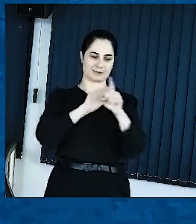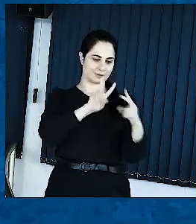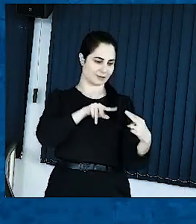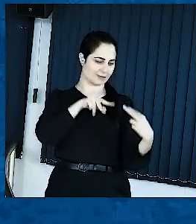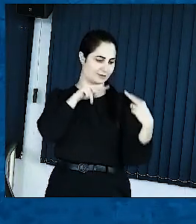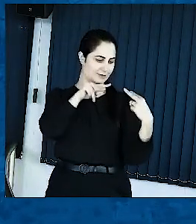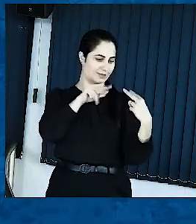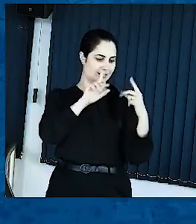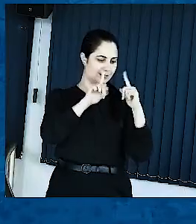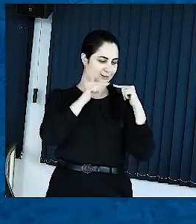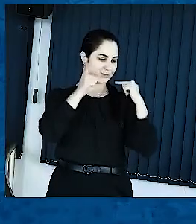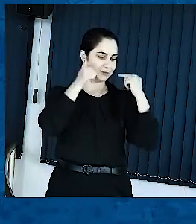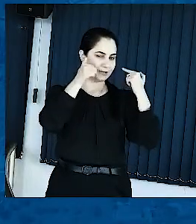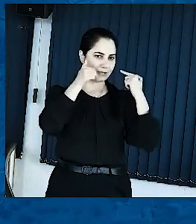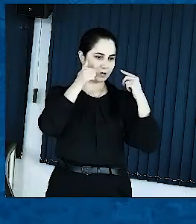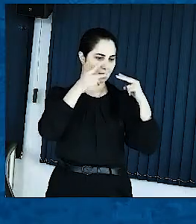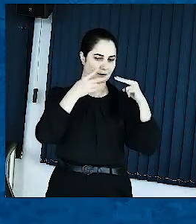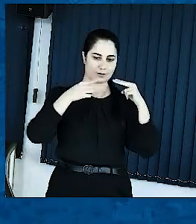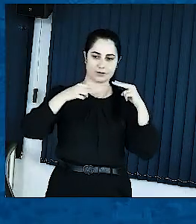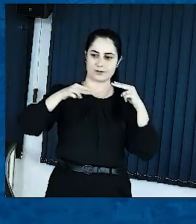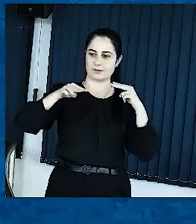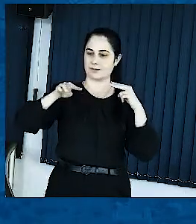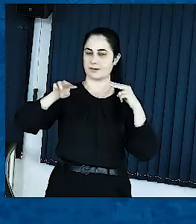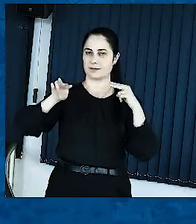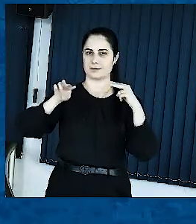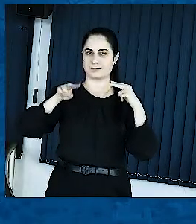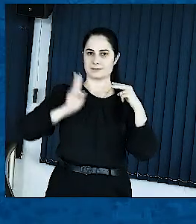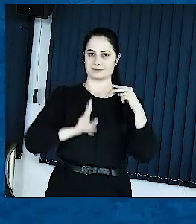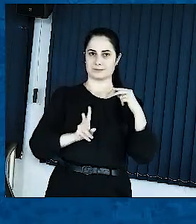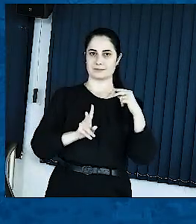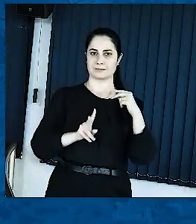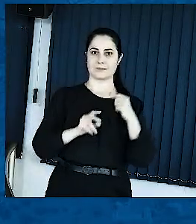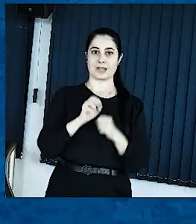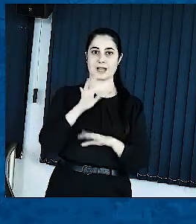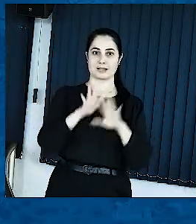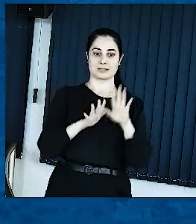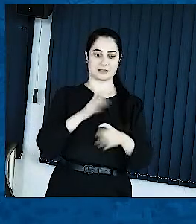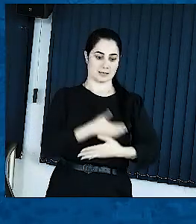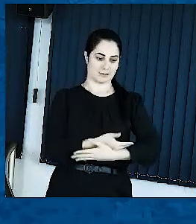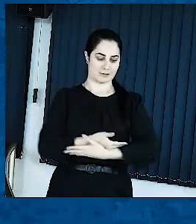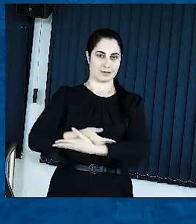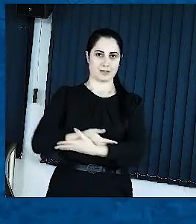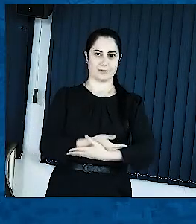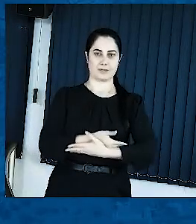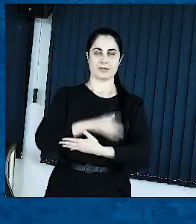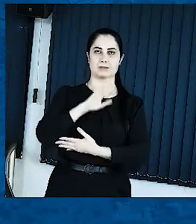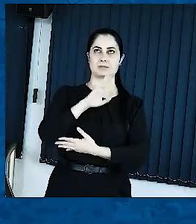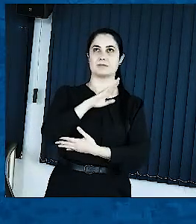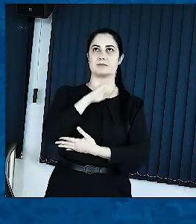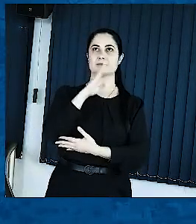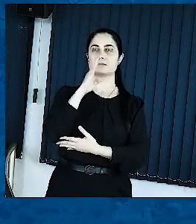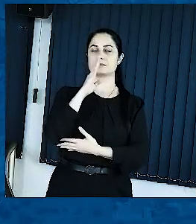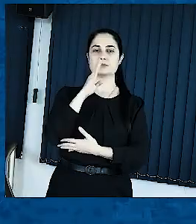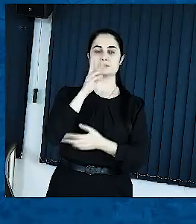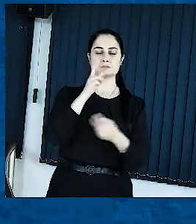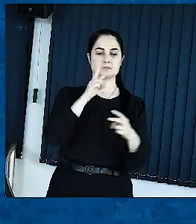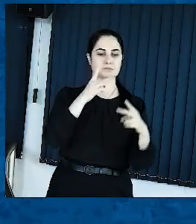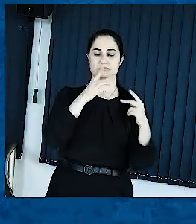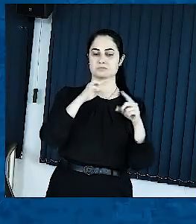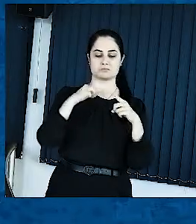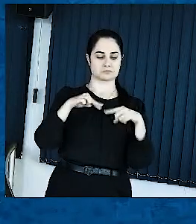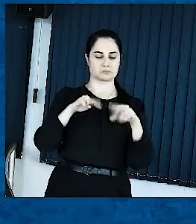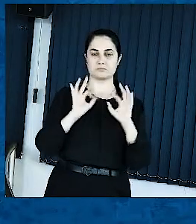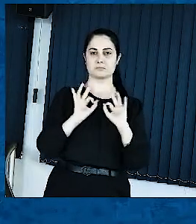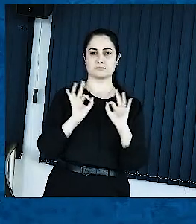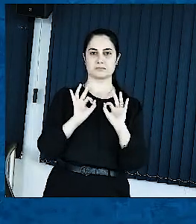para a gente, ele sorri, ele acompanha com o olhar. Tem bebês que parece que estão no mundinho deles. As crianças